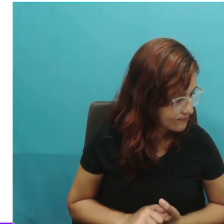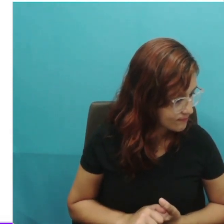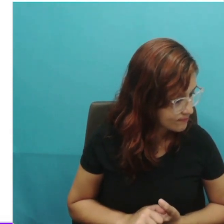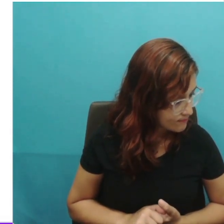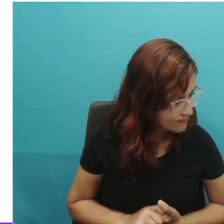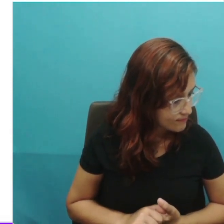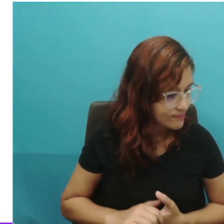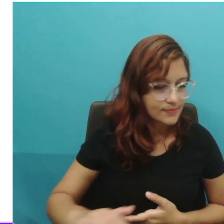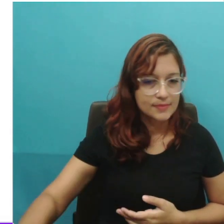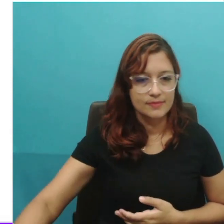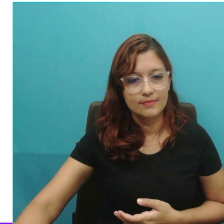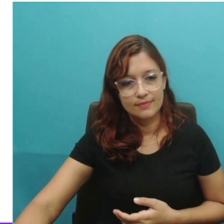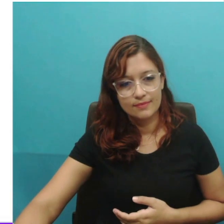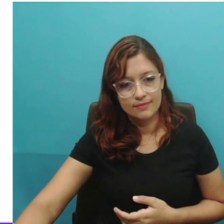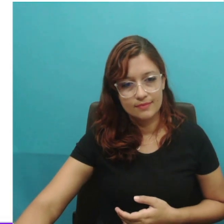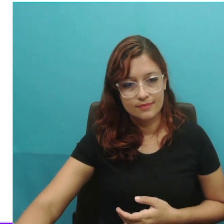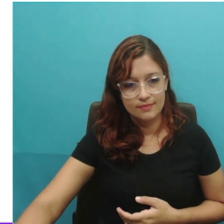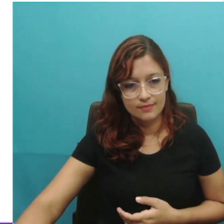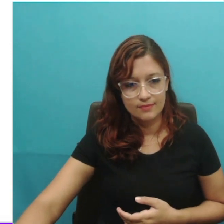Então vamos aos exemplos.